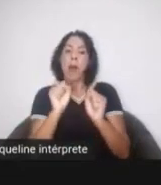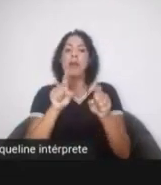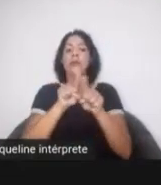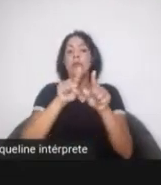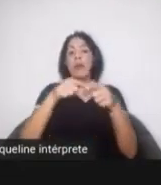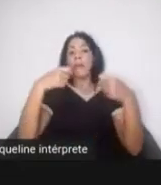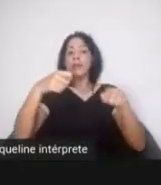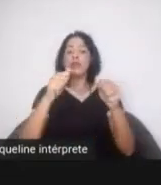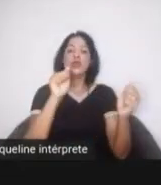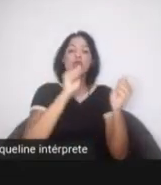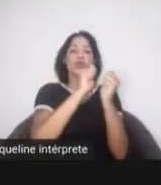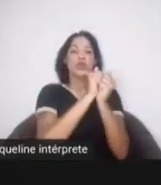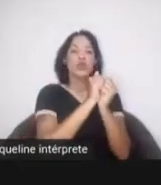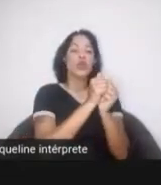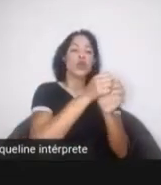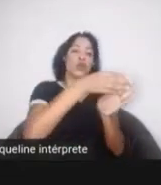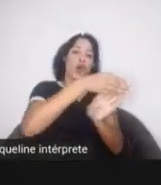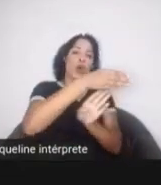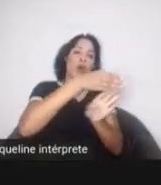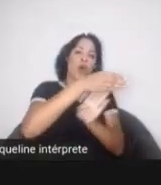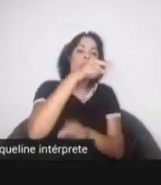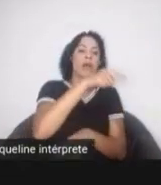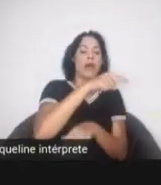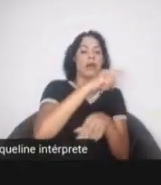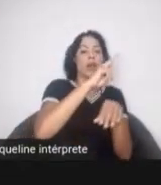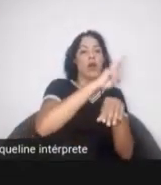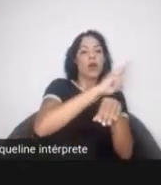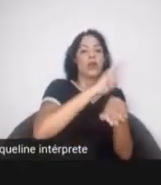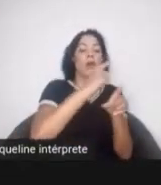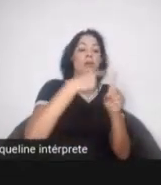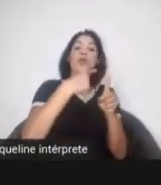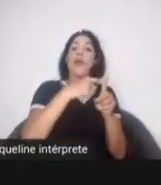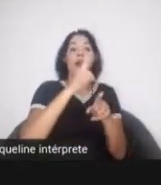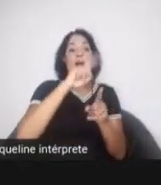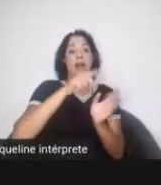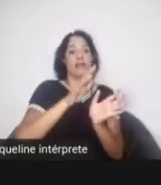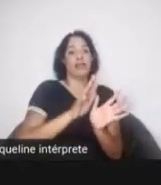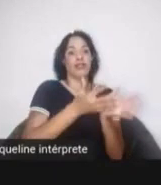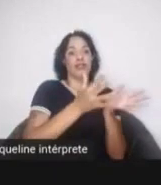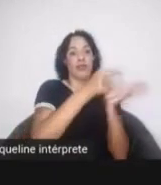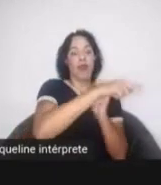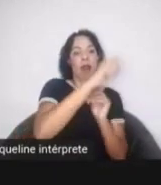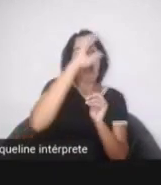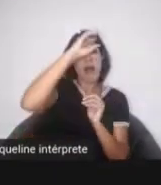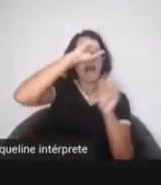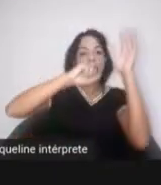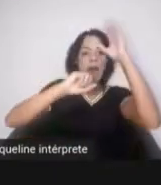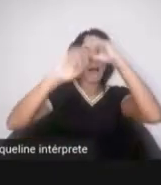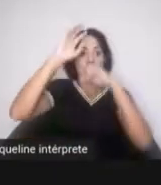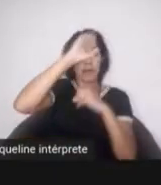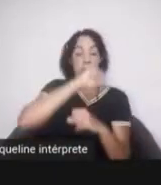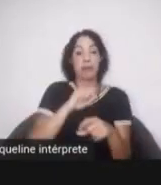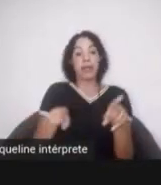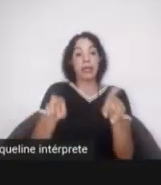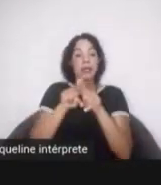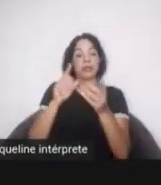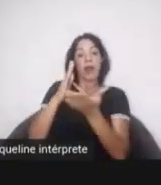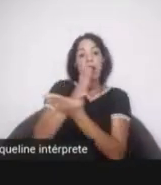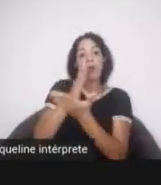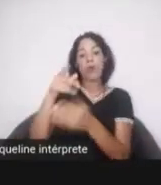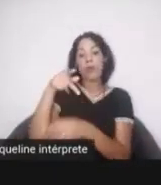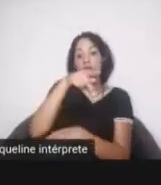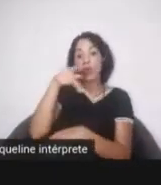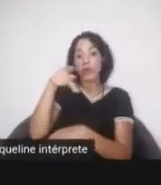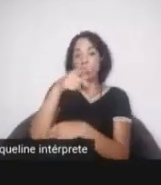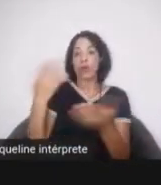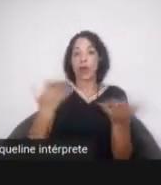o cuidador no sentido da estimulação. Inclusive, alguns professores estão, nesse momento da